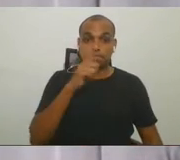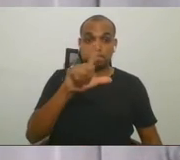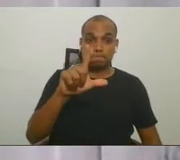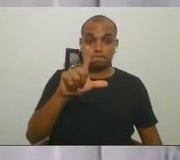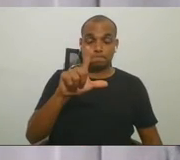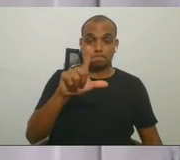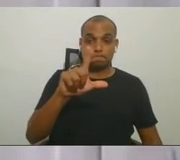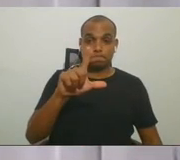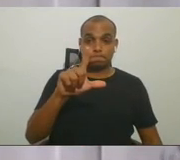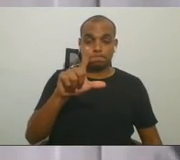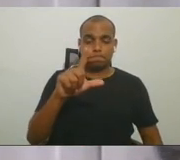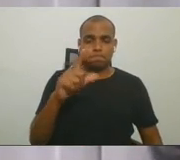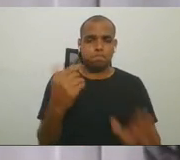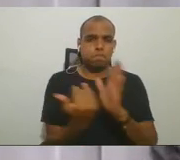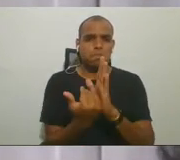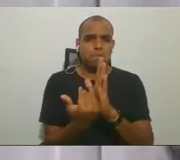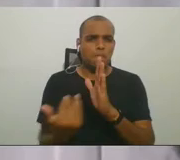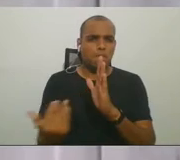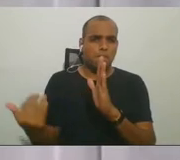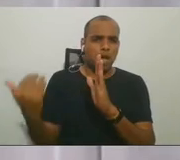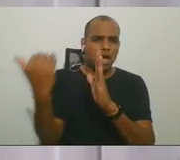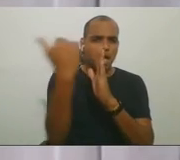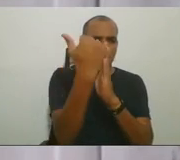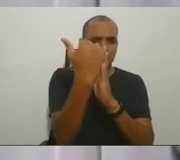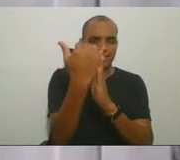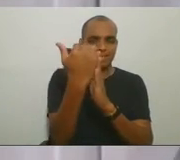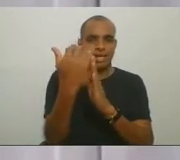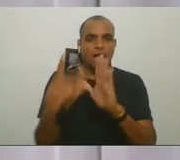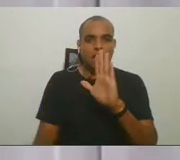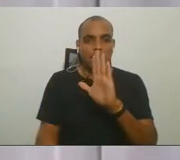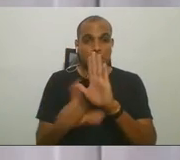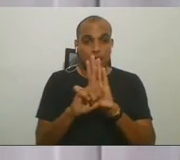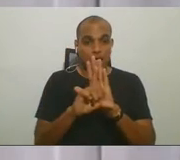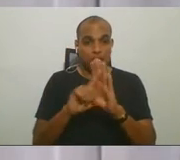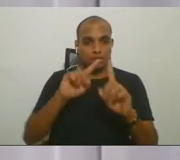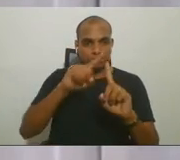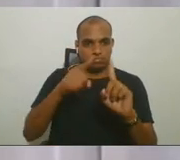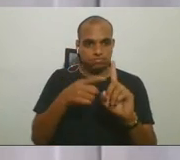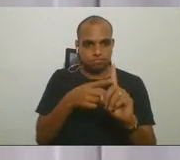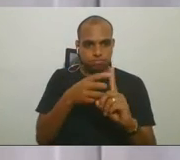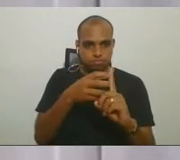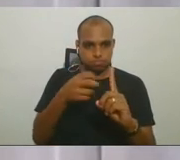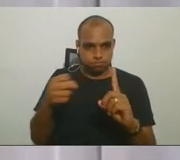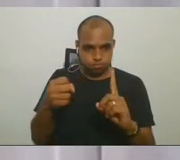além de claramente a lei do aborto na Argentina,